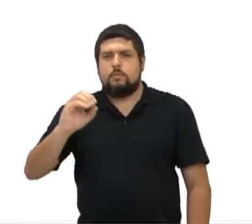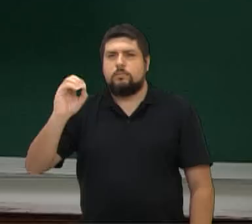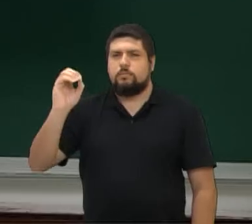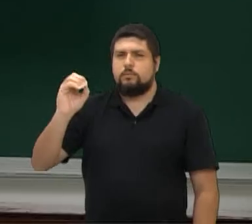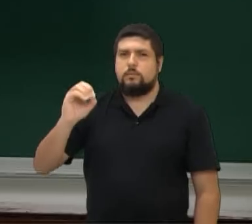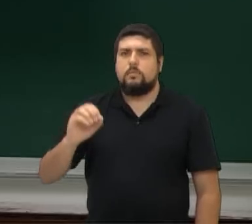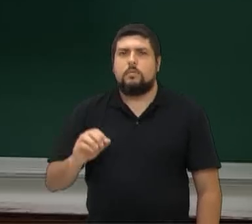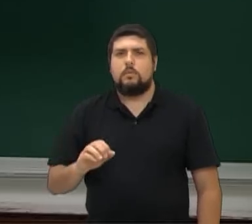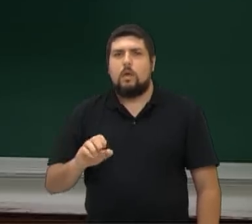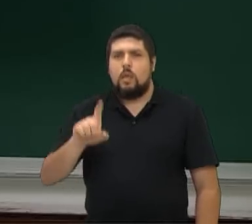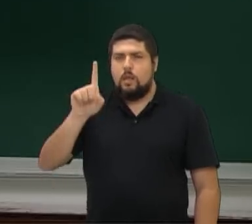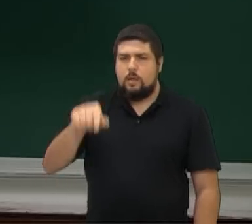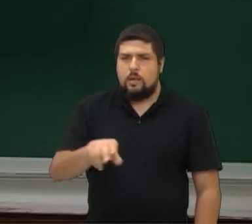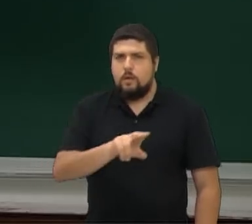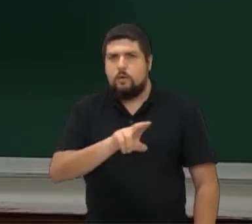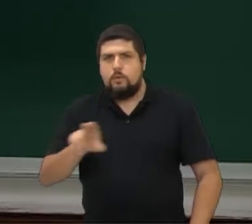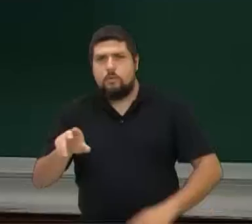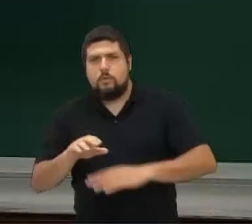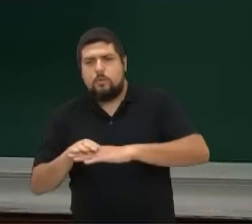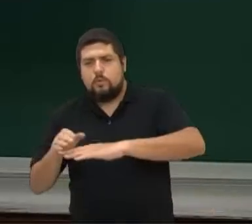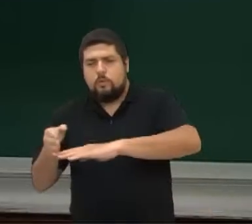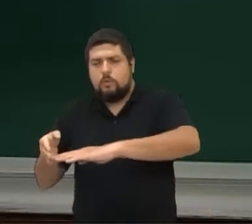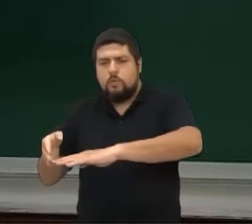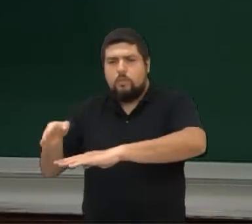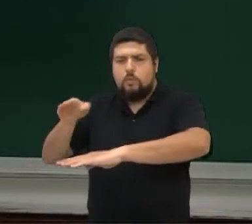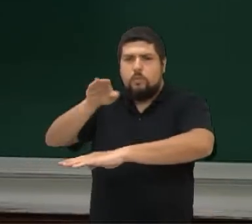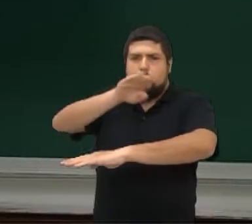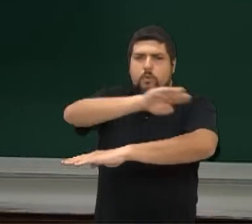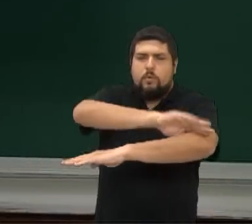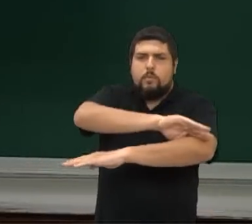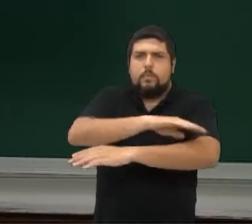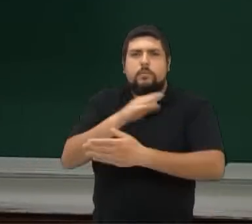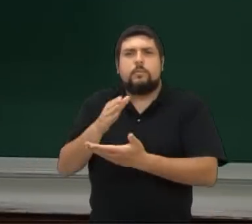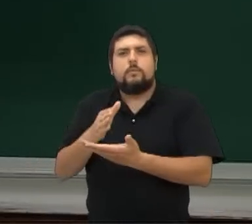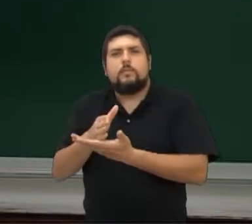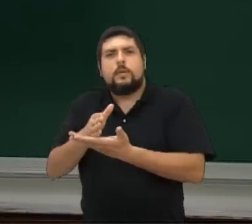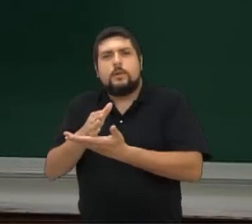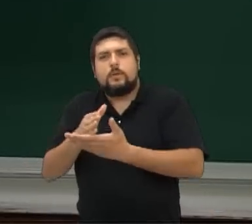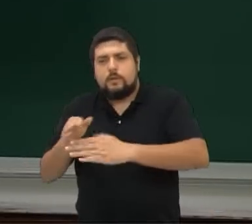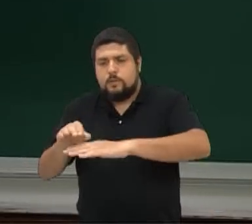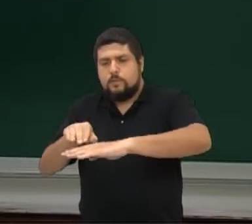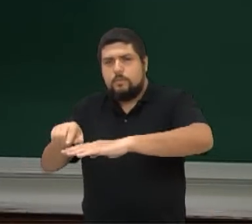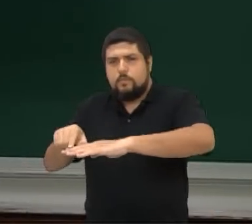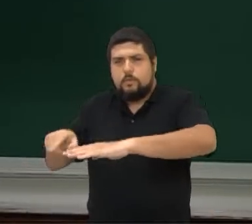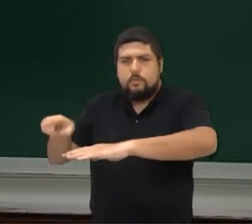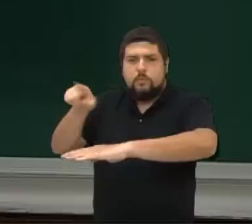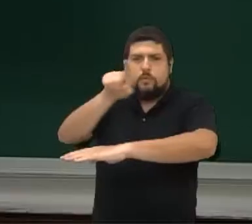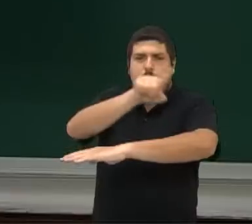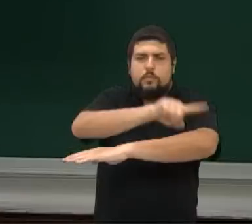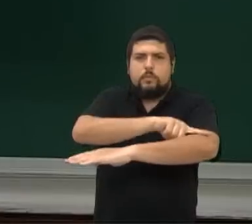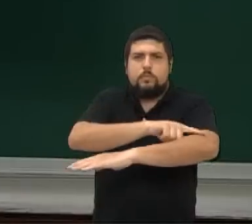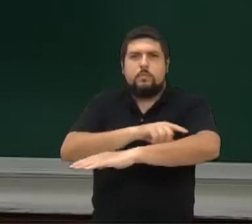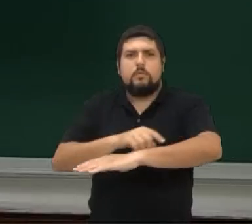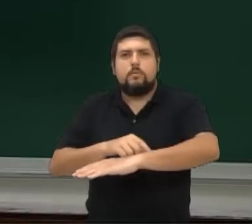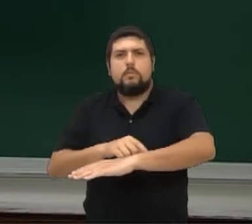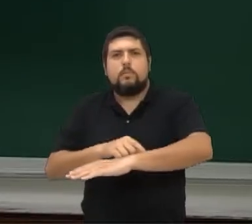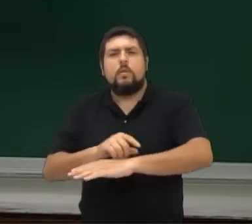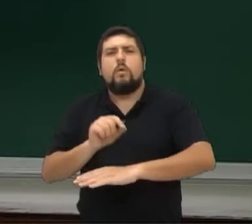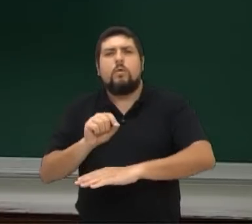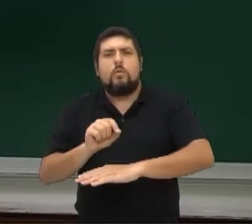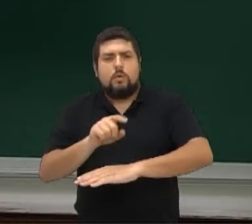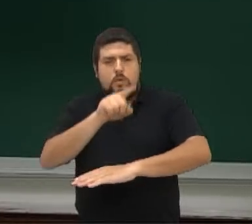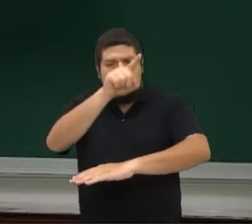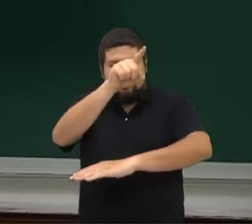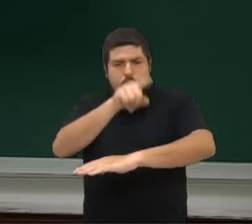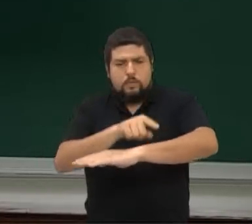de meia volta. E é o resultado que obteríamos da soma de dois ângulos retos.